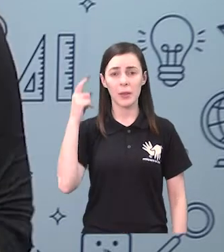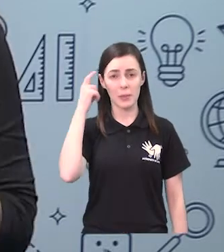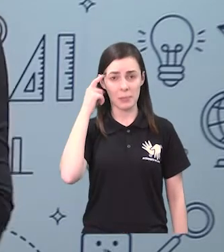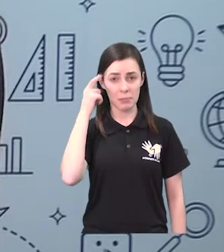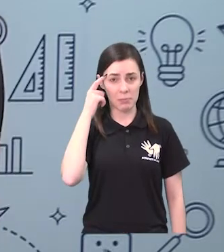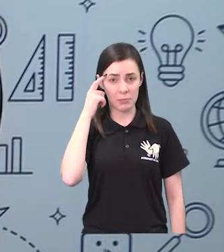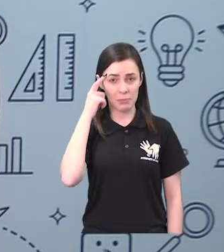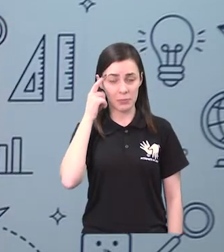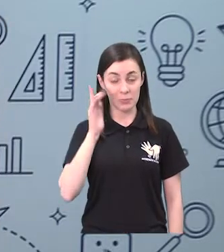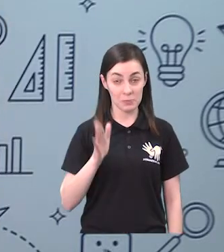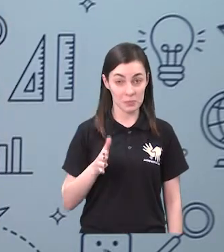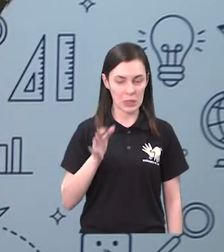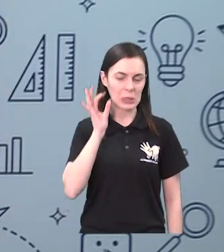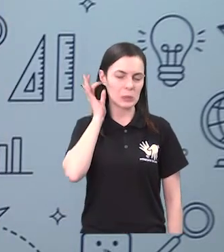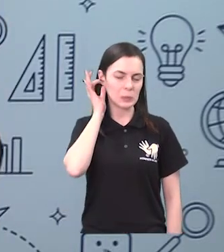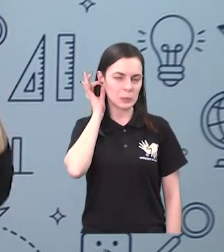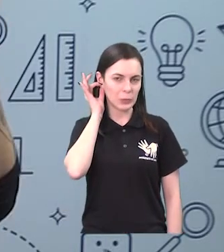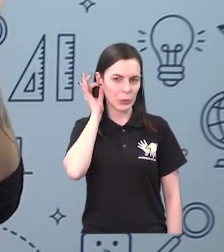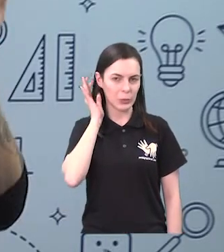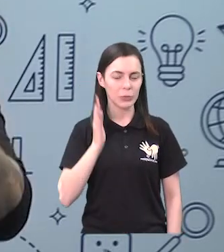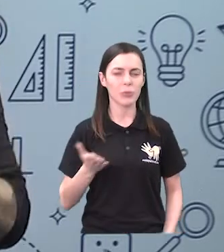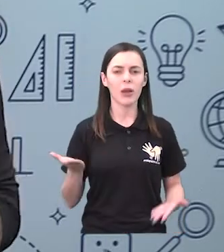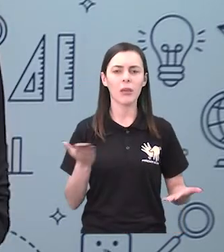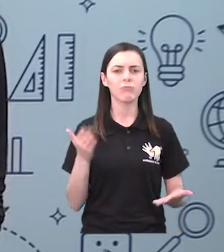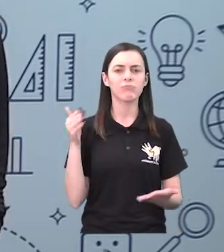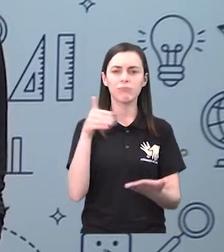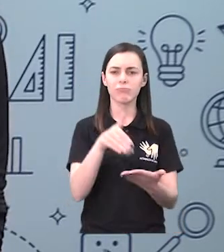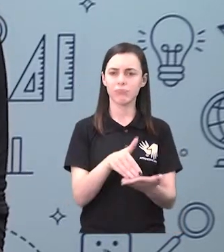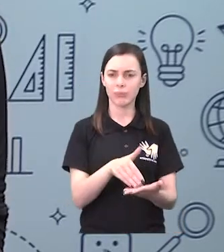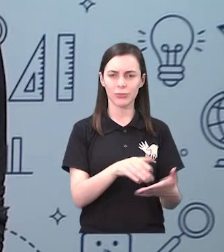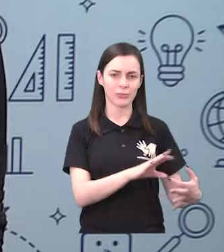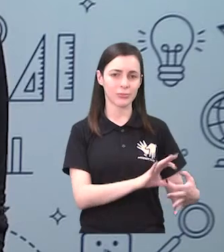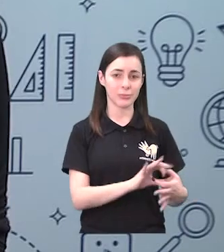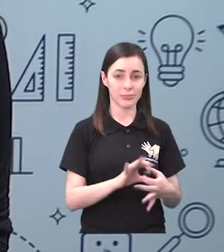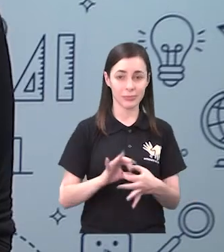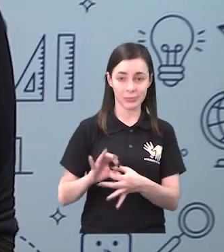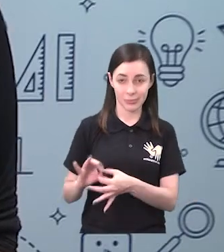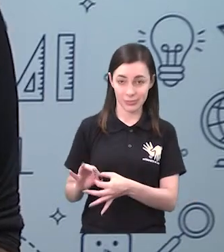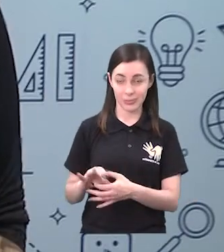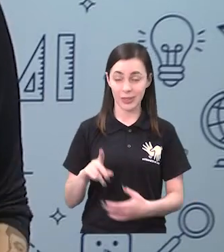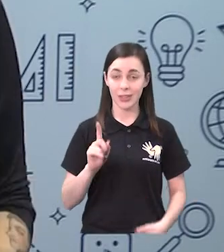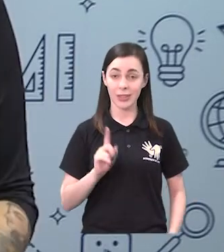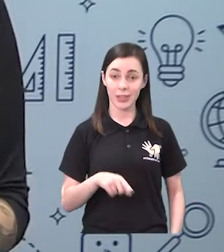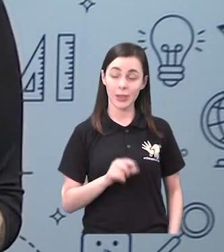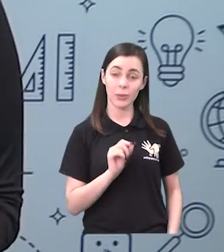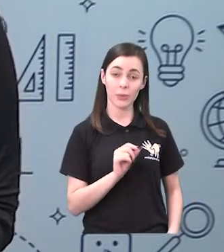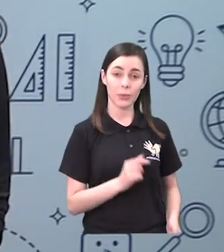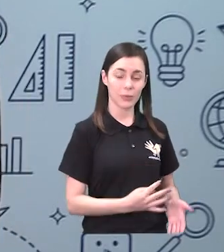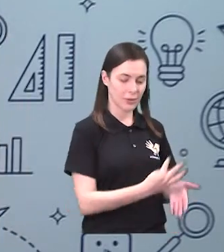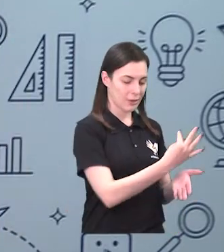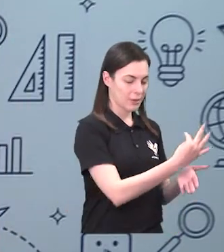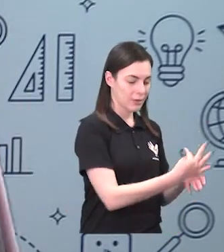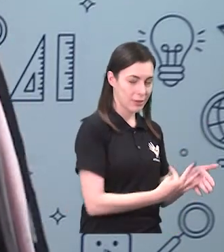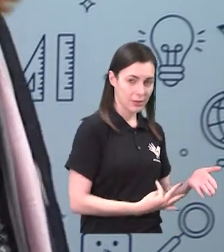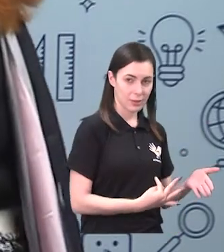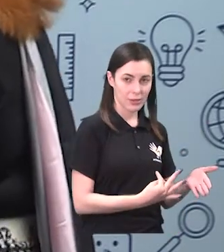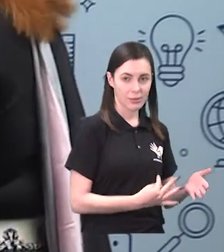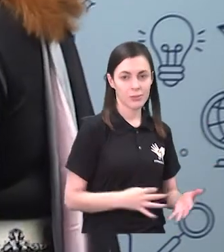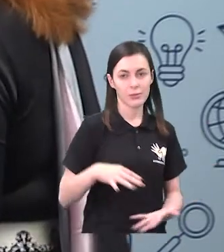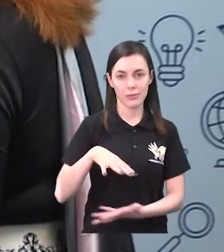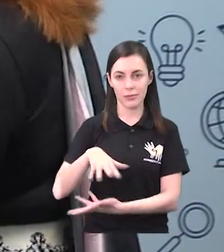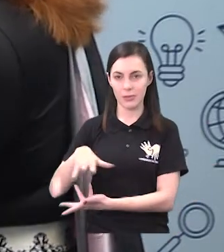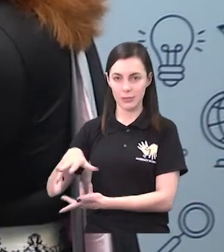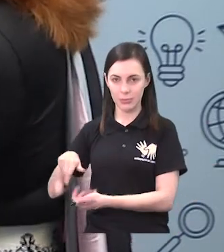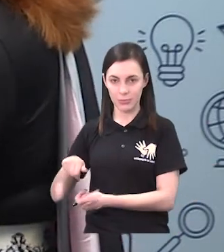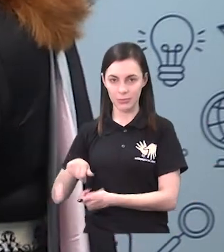profundamente Já pensou aí ótimo e vamos pra nossa última conexão que é a conexão